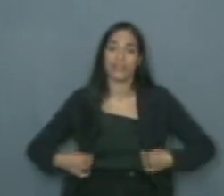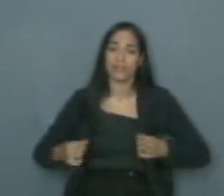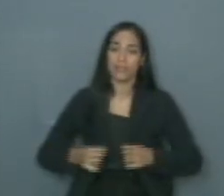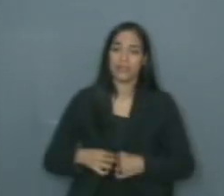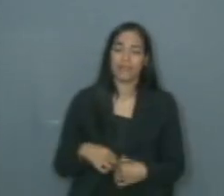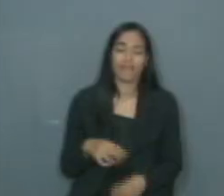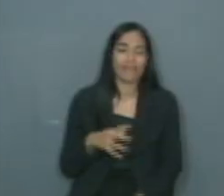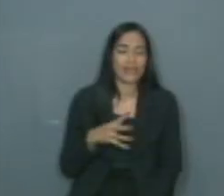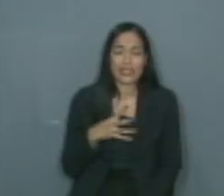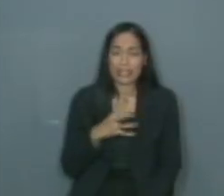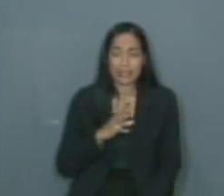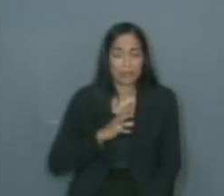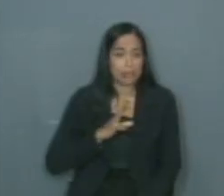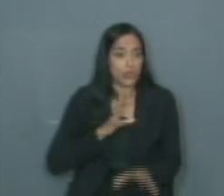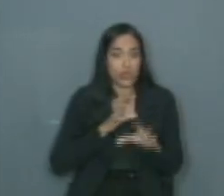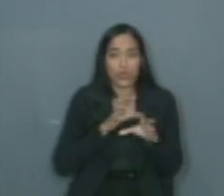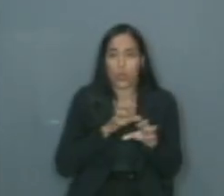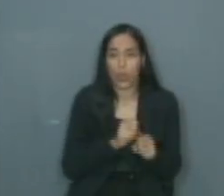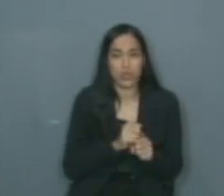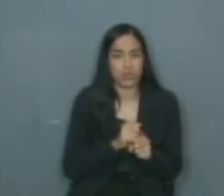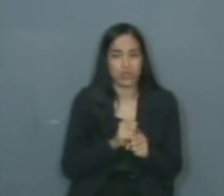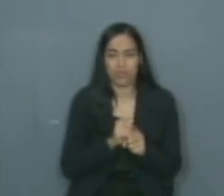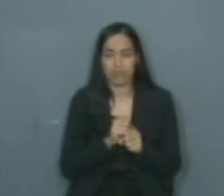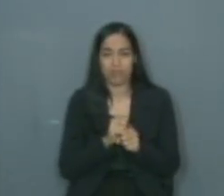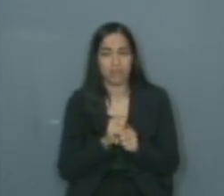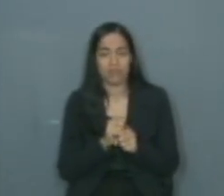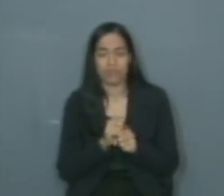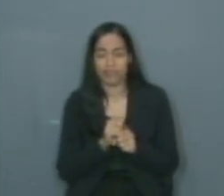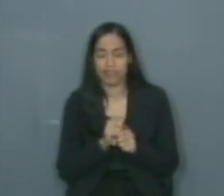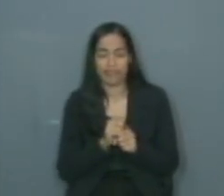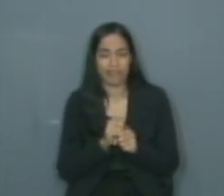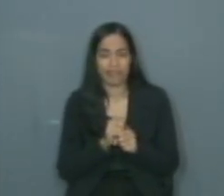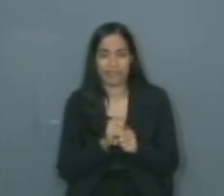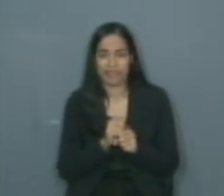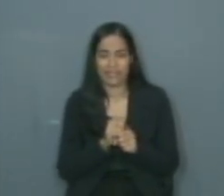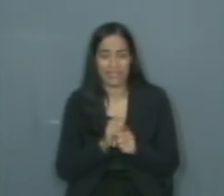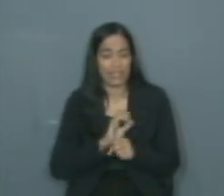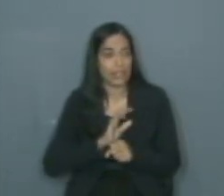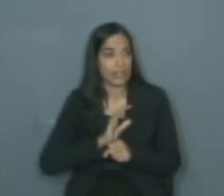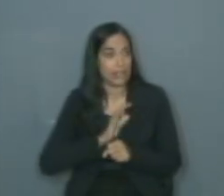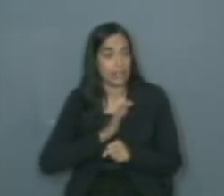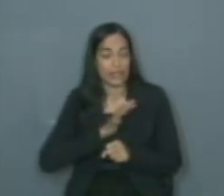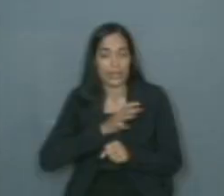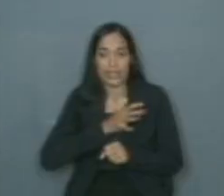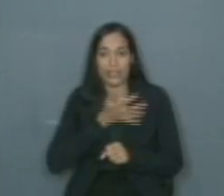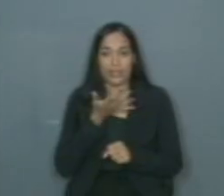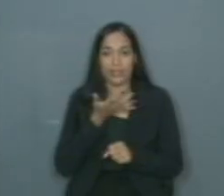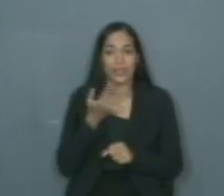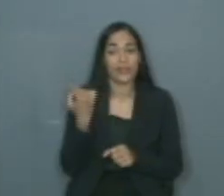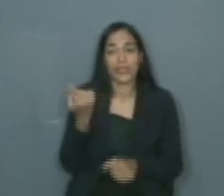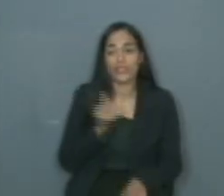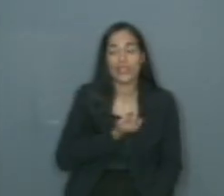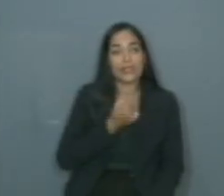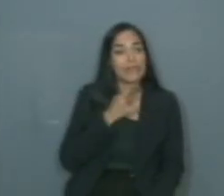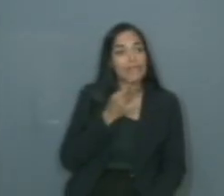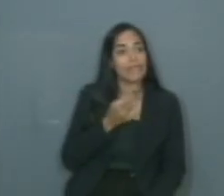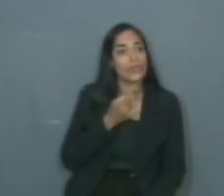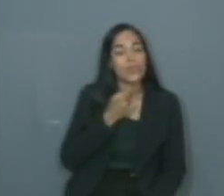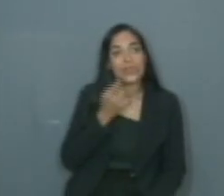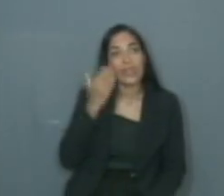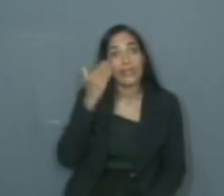tão animal, é algo tão primitivo, que você não